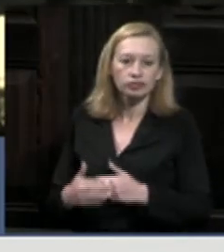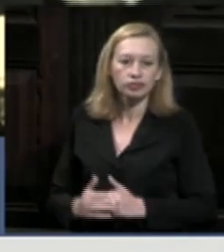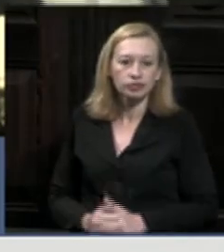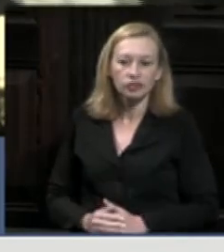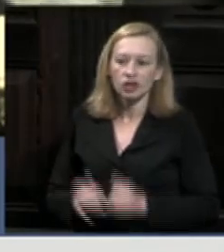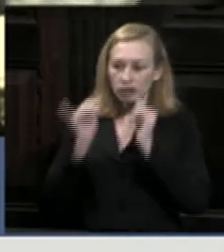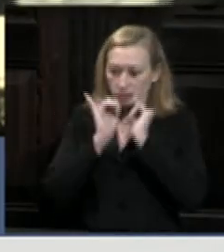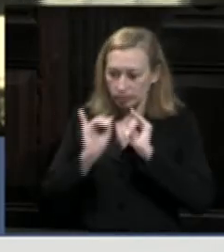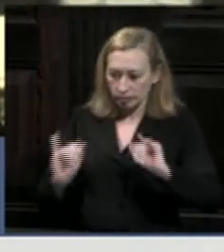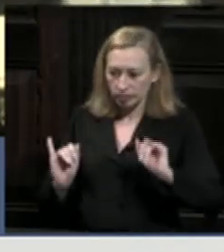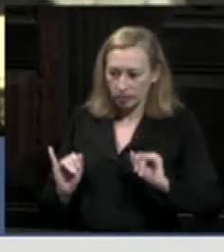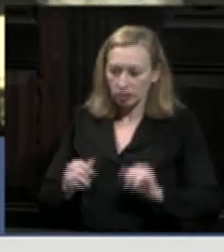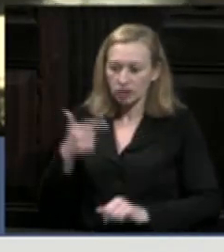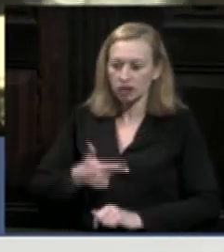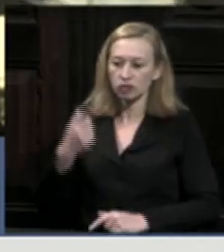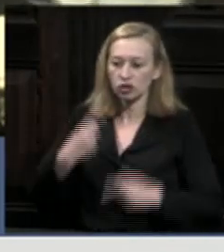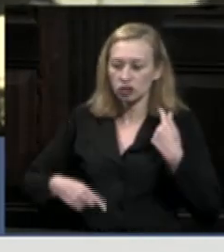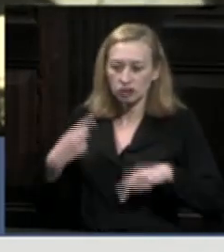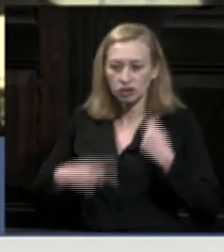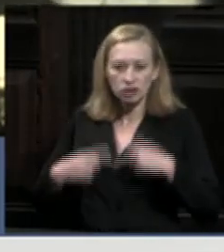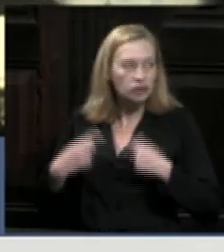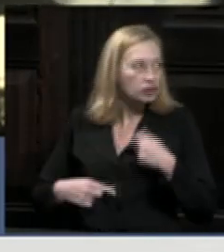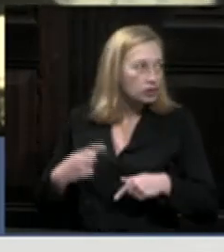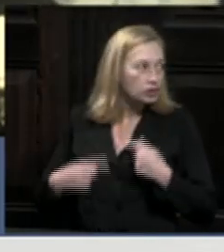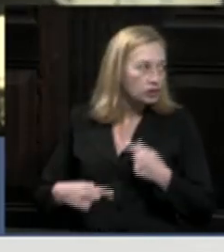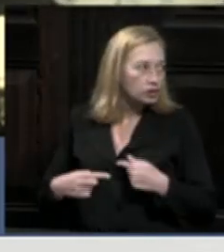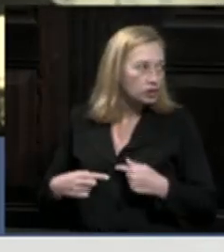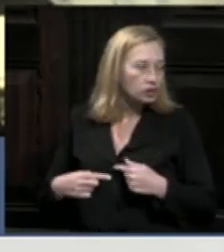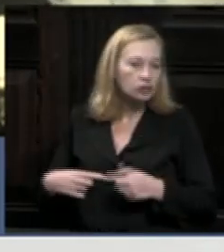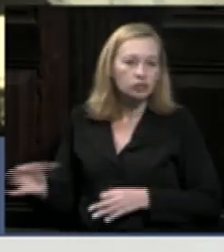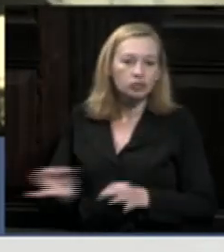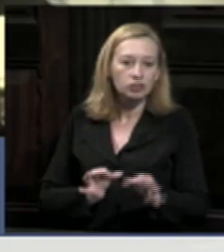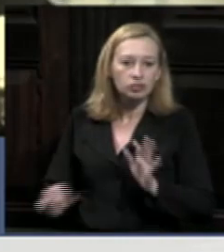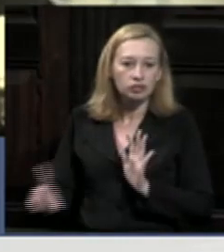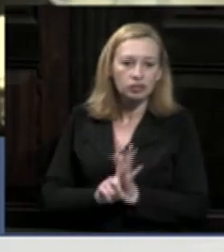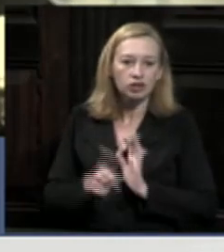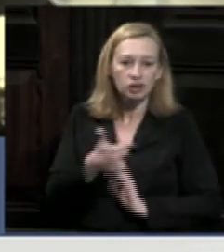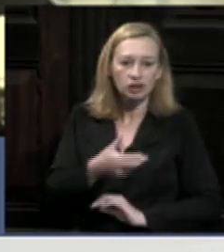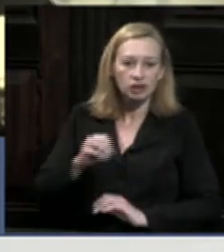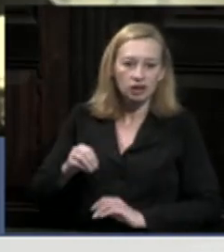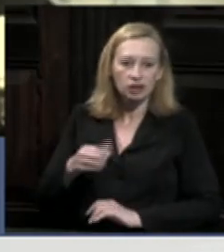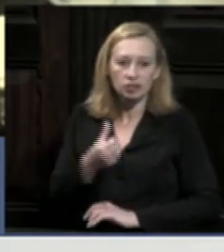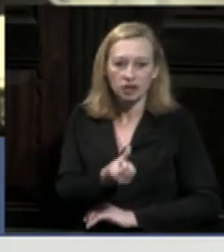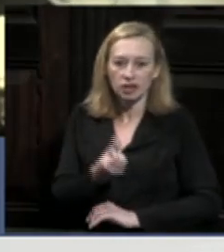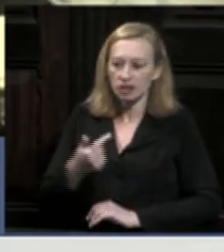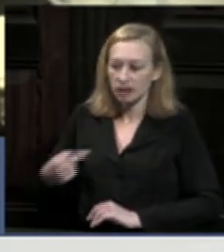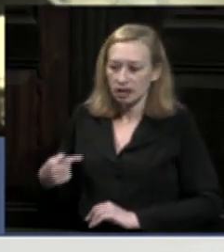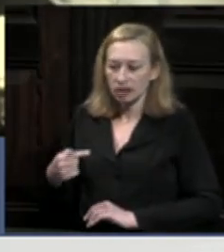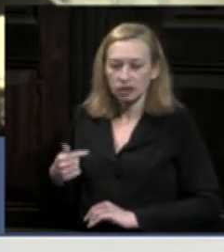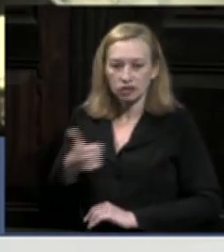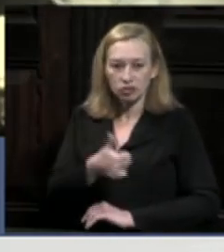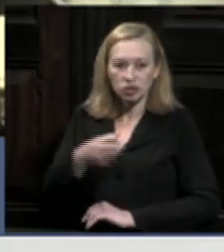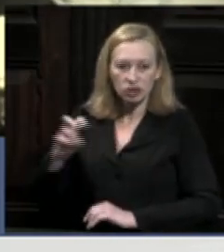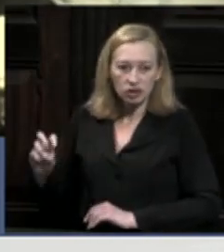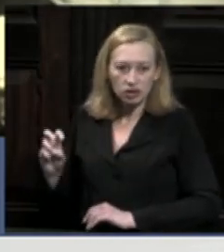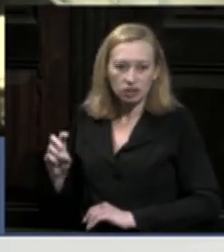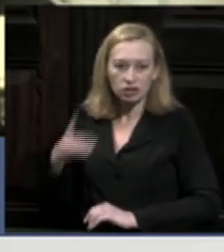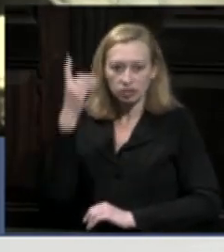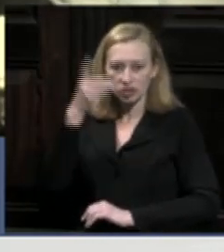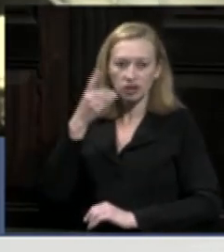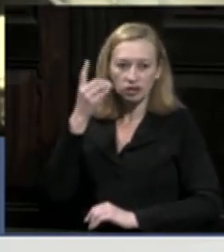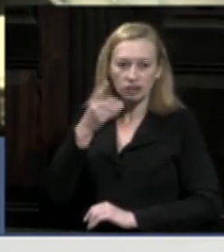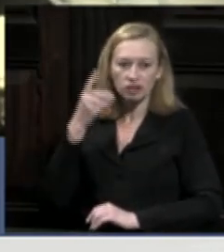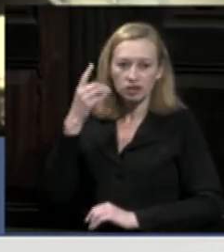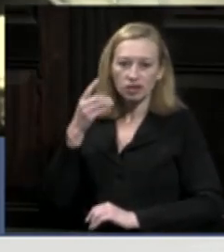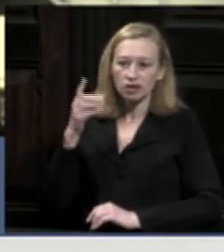anuncio em segunda discussão e redação do vencido o projeto de lei 10 67 a 2015 de autoria do deputado wagner montes que